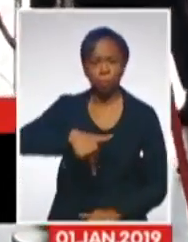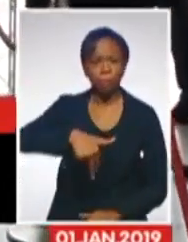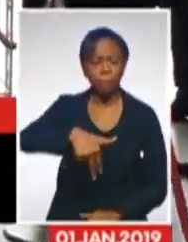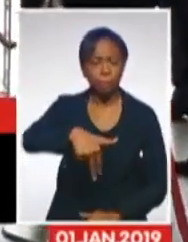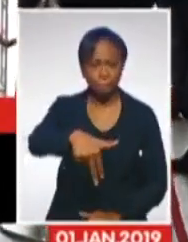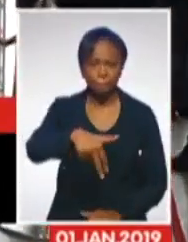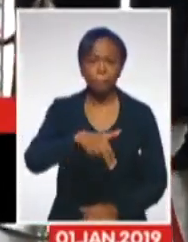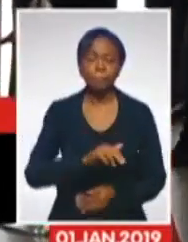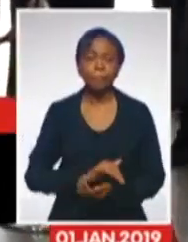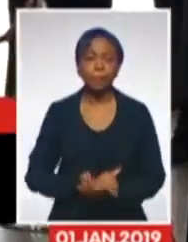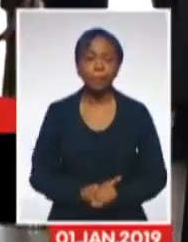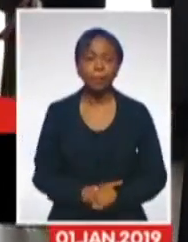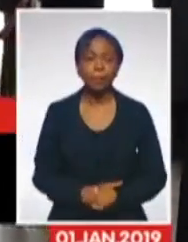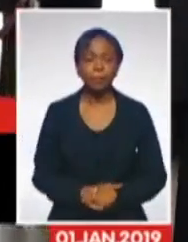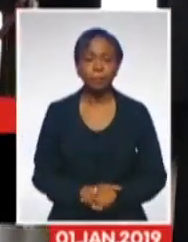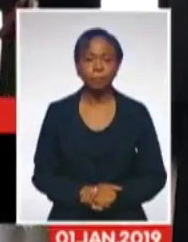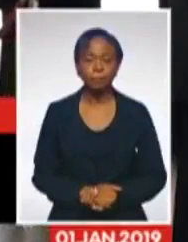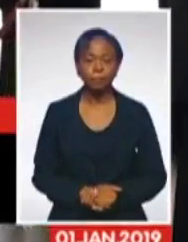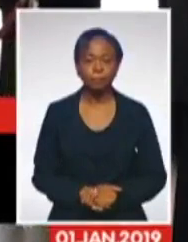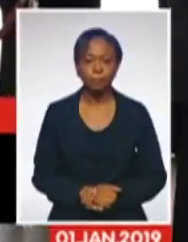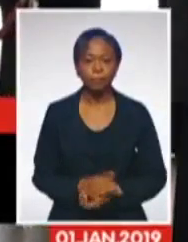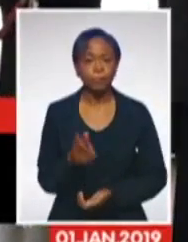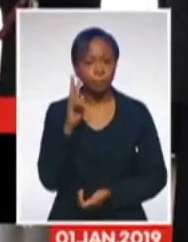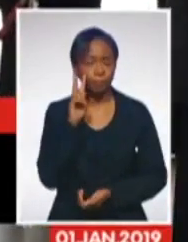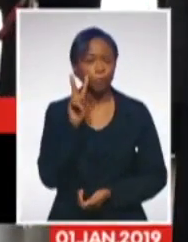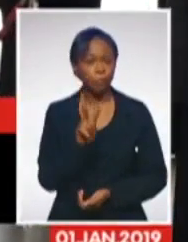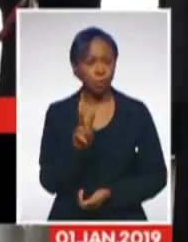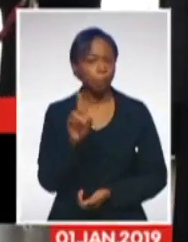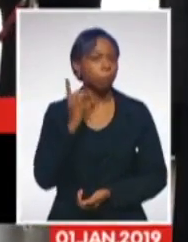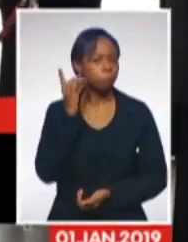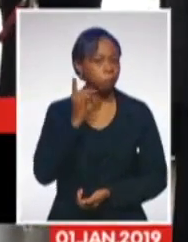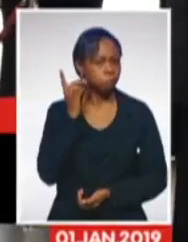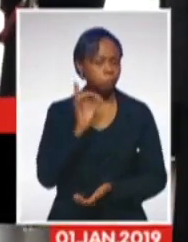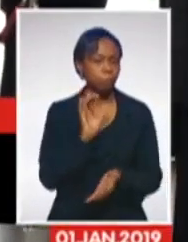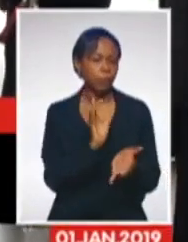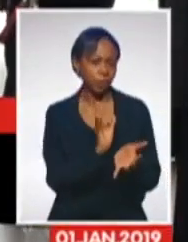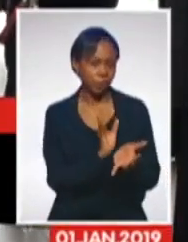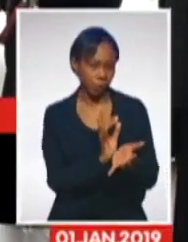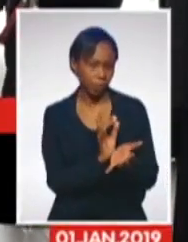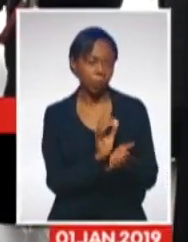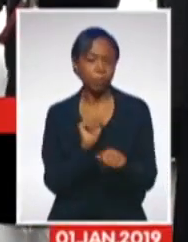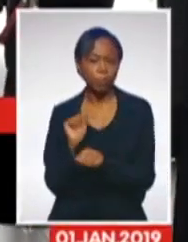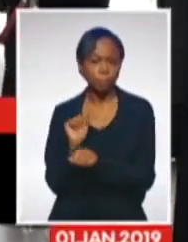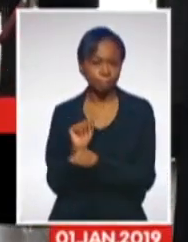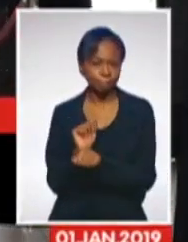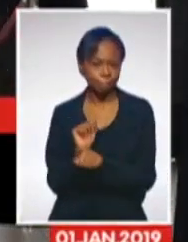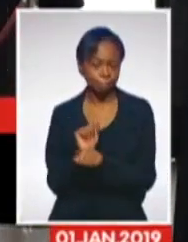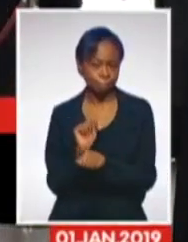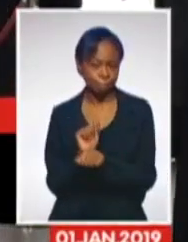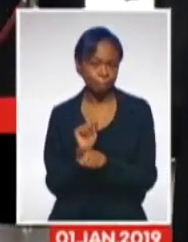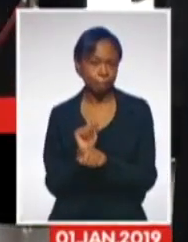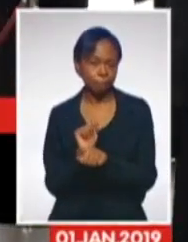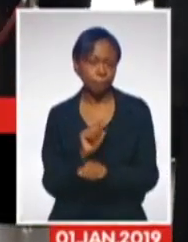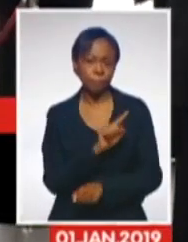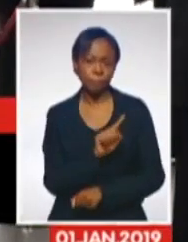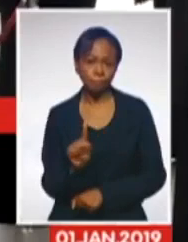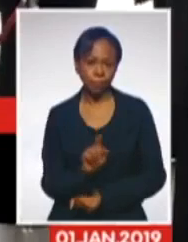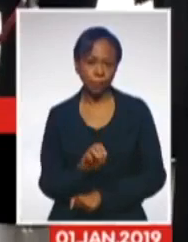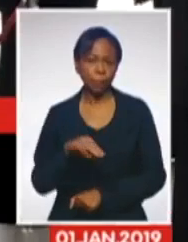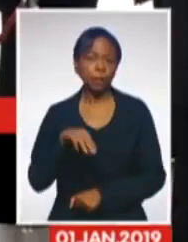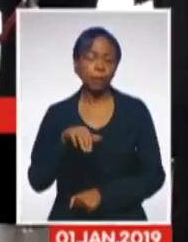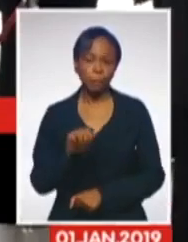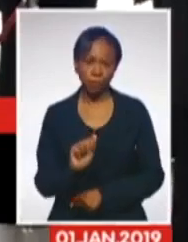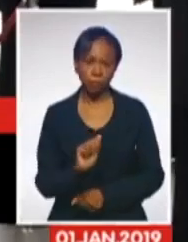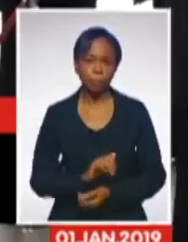acompanharam. Novamente, temos imagens dos deputados da comissão já posicionados à espera da chegada do governador Romeu